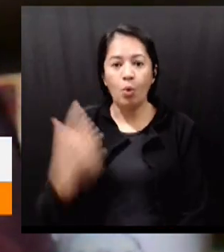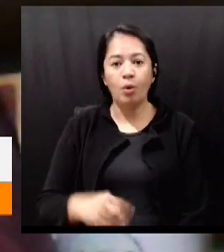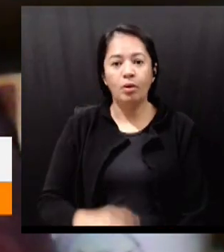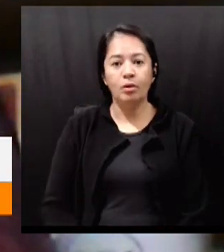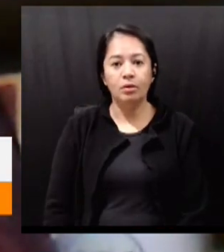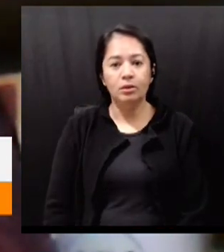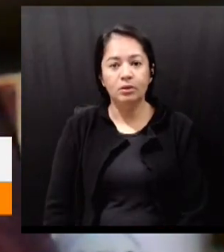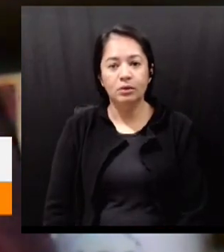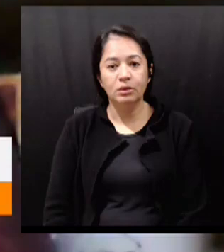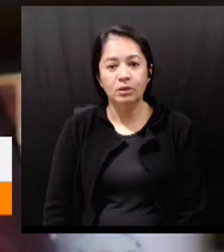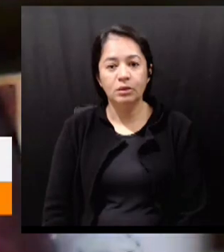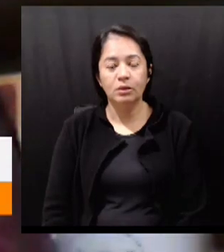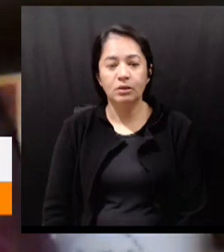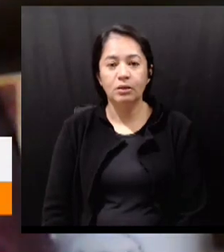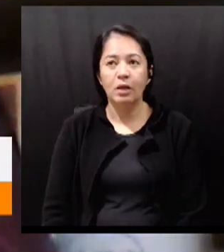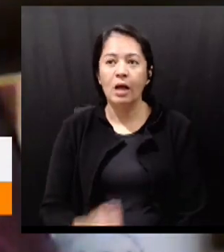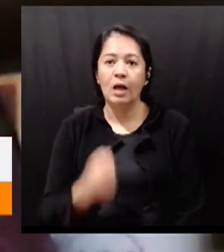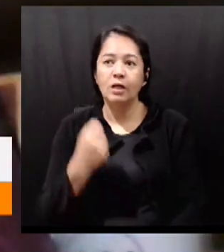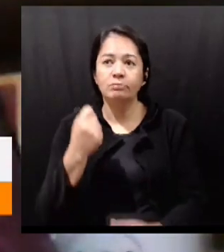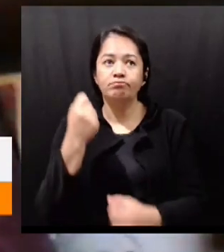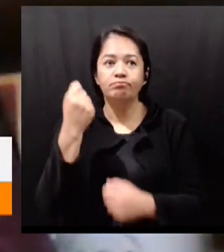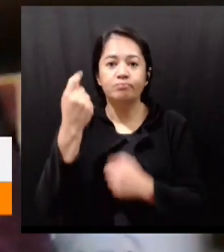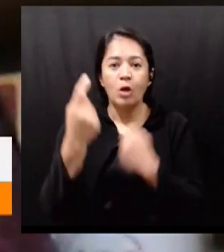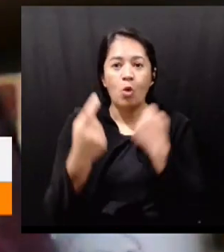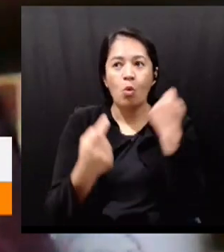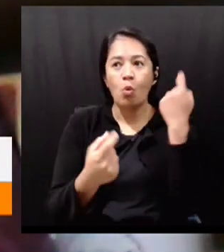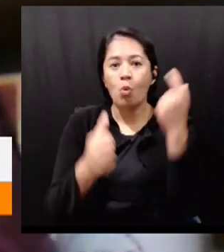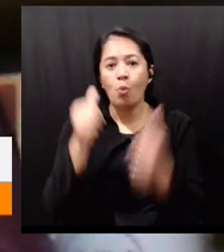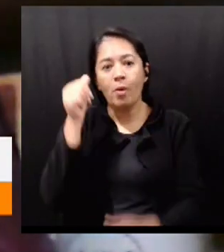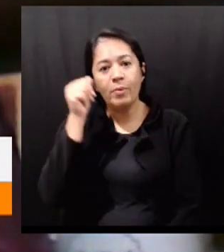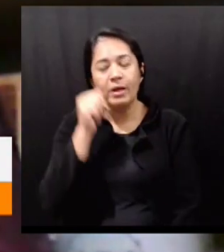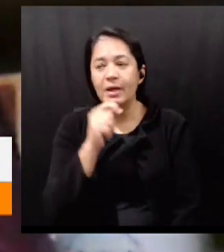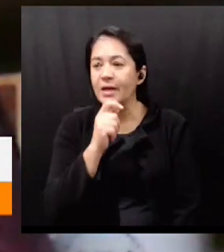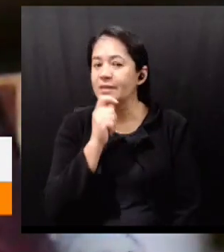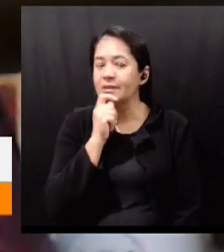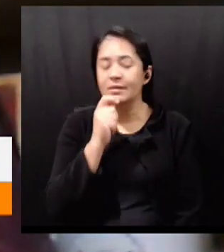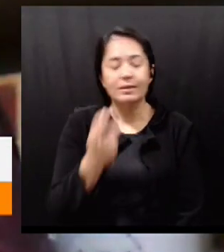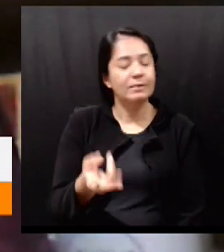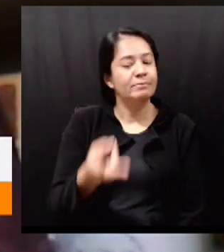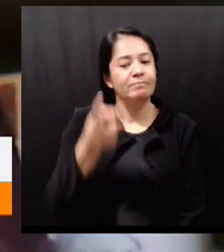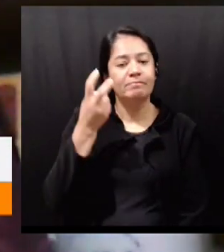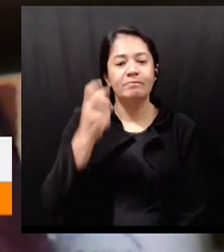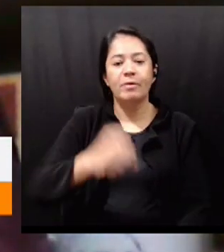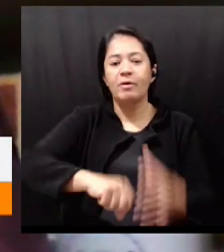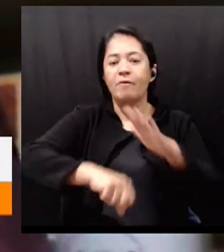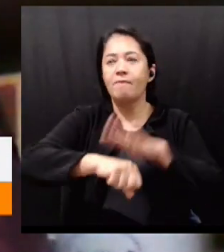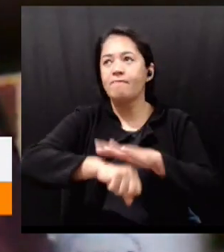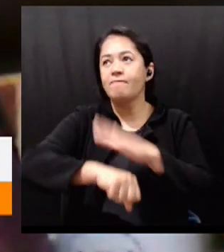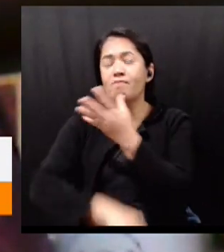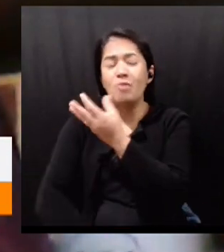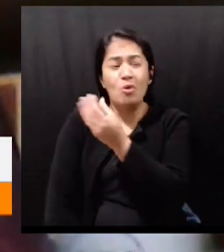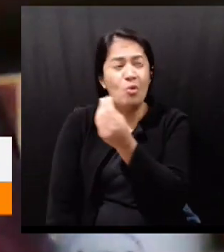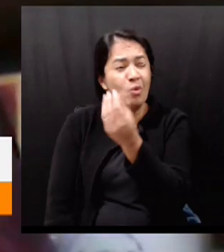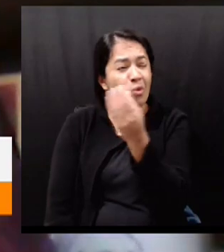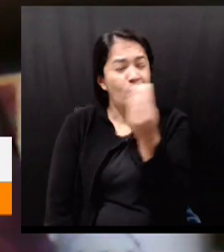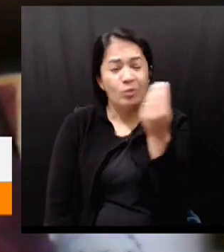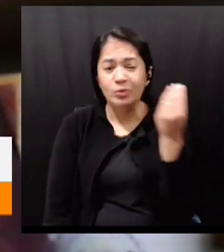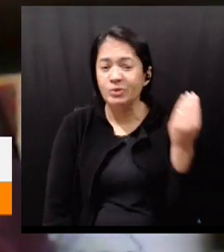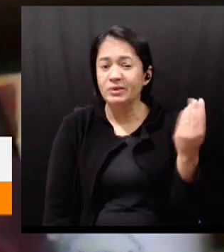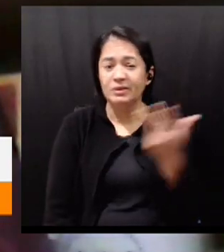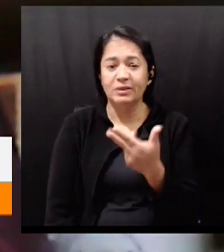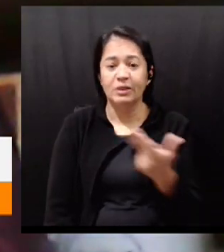tem algumas que ainda não percebeu que faz muita coisa,